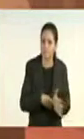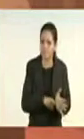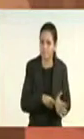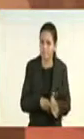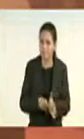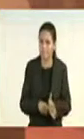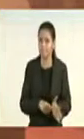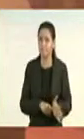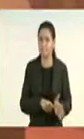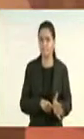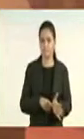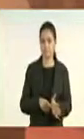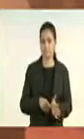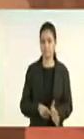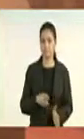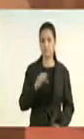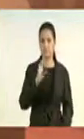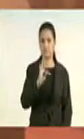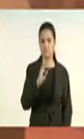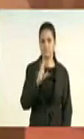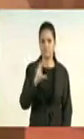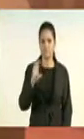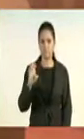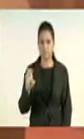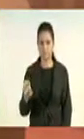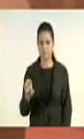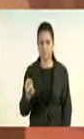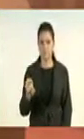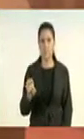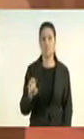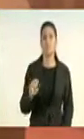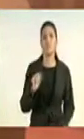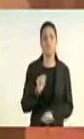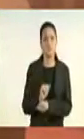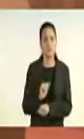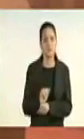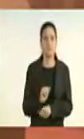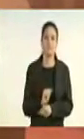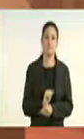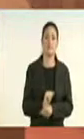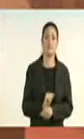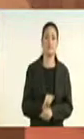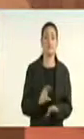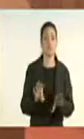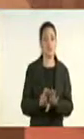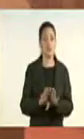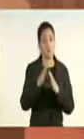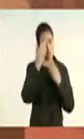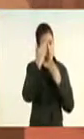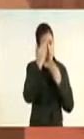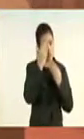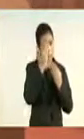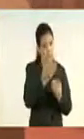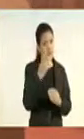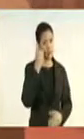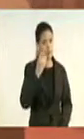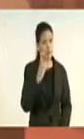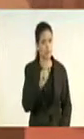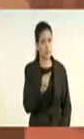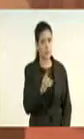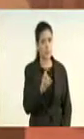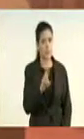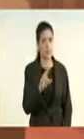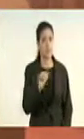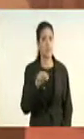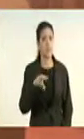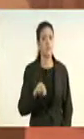será feita ao Tribunal de Contas do Estado, ao tempo que agradeço ao deputado Adriano pelo levantamento. Acho que a oposição está aí